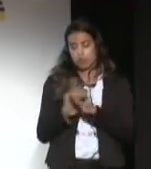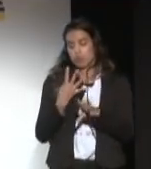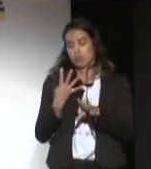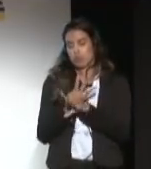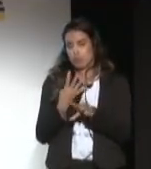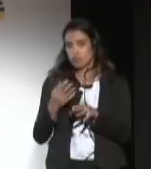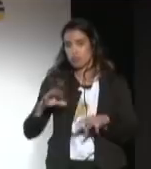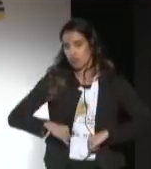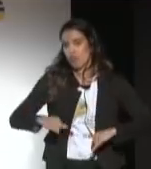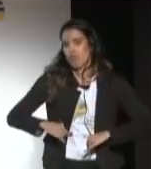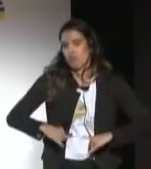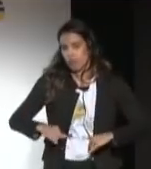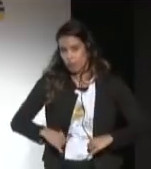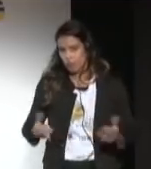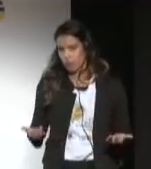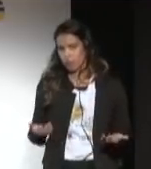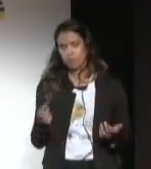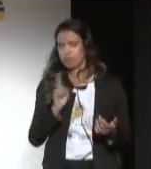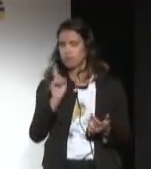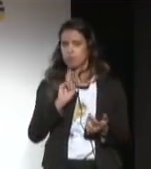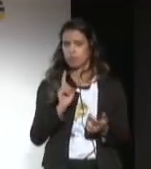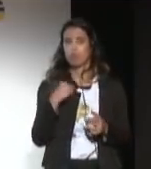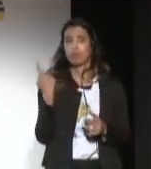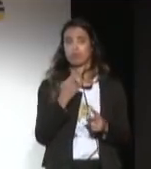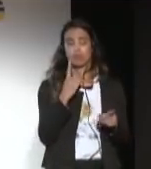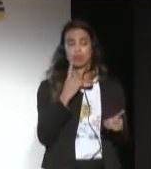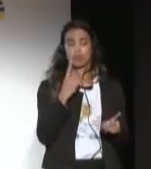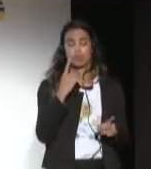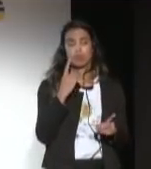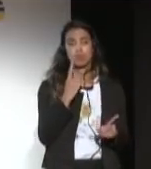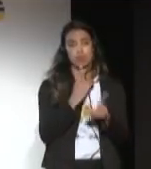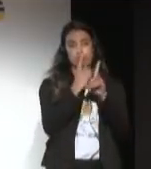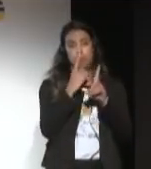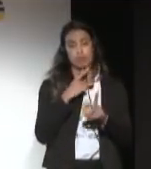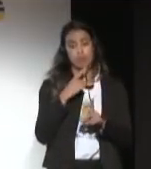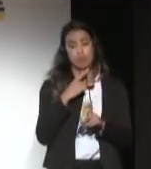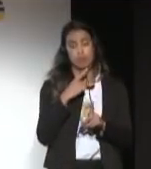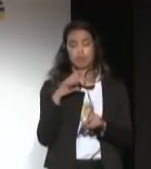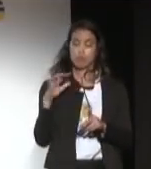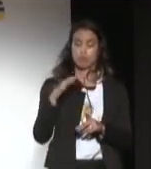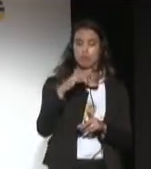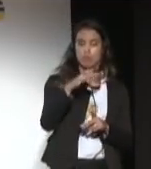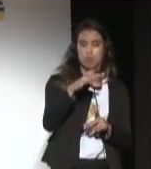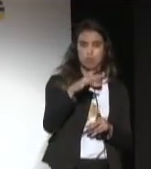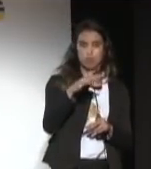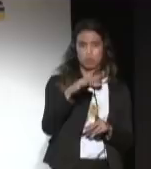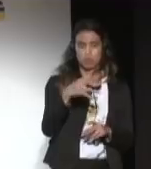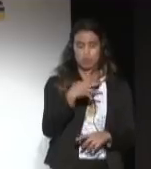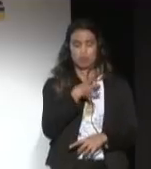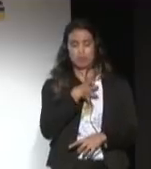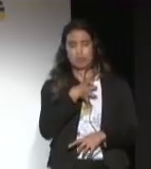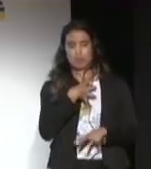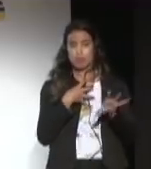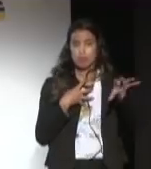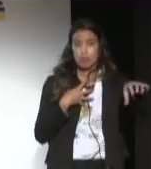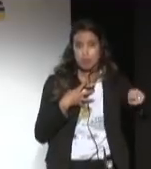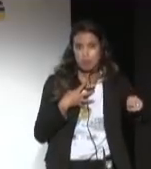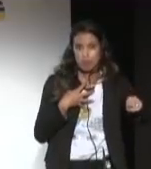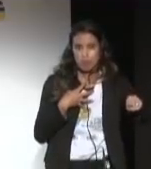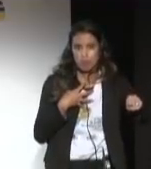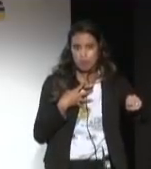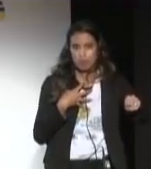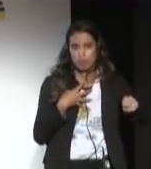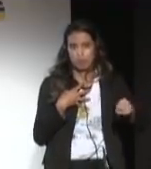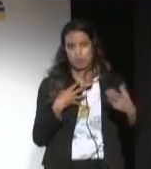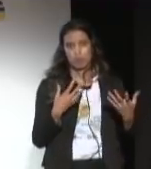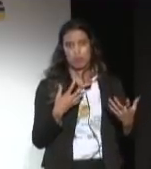isso. Nós descobrimos que houve um movimento daquilo que nós chamamos de sente e pegue, onde alguém simplesmente